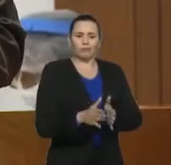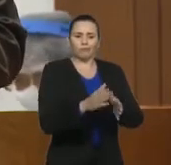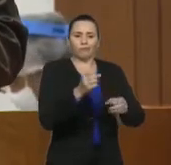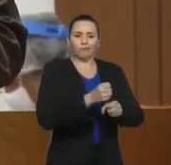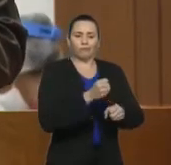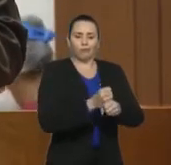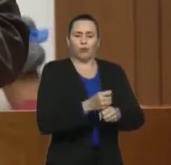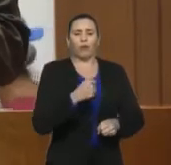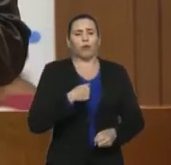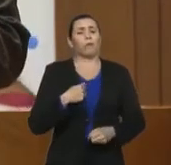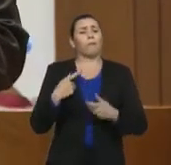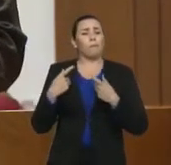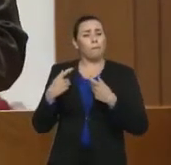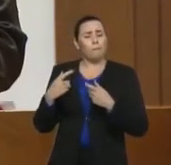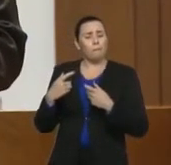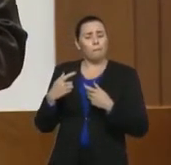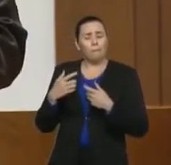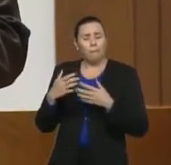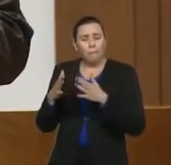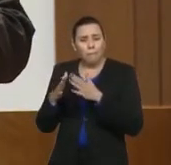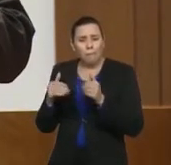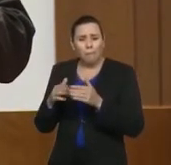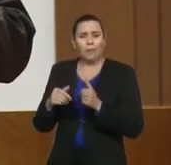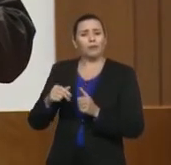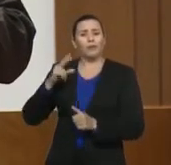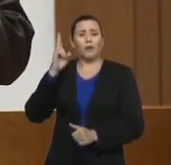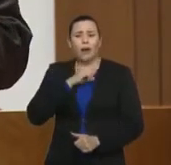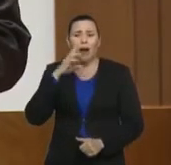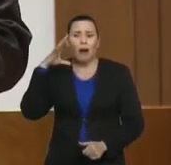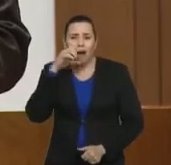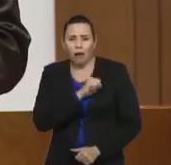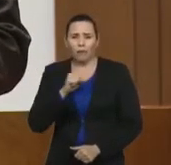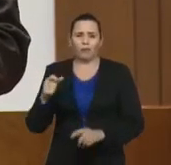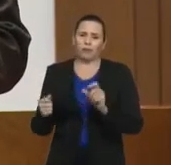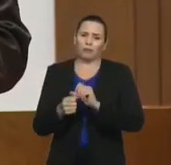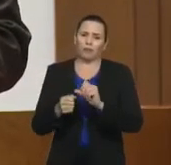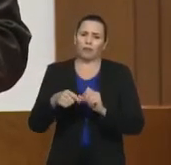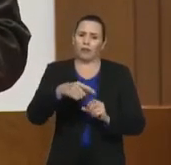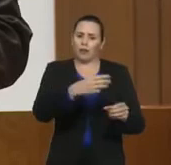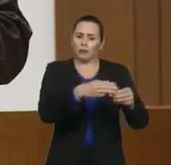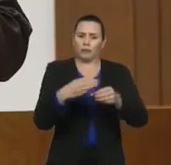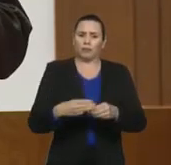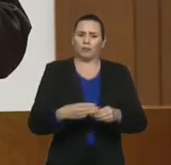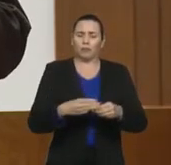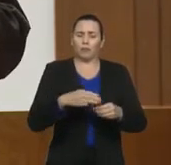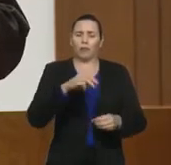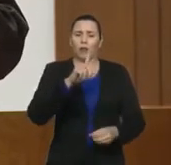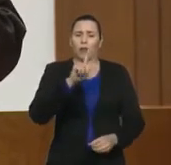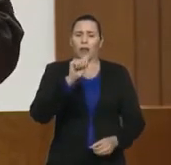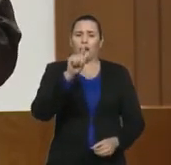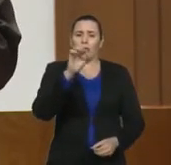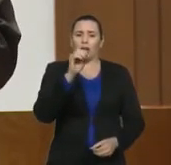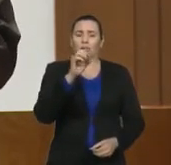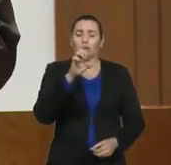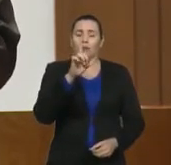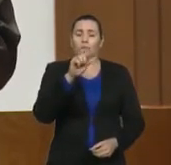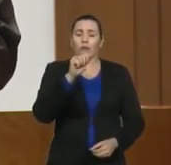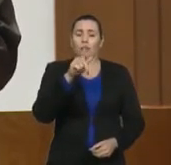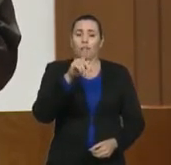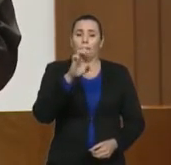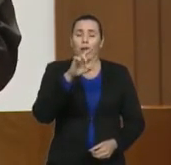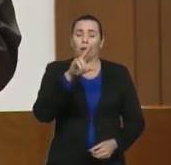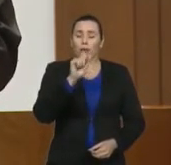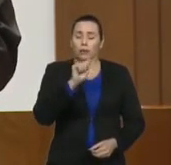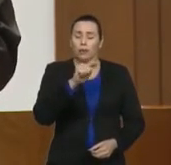tapa-buraco da estrada que liga Lago da Pedra a Trizidela do Vale, e principalmente do Cariri, município